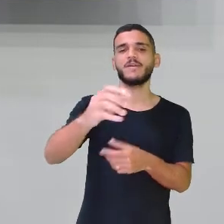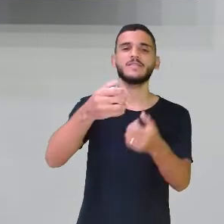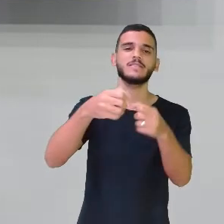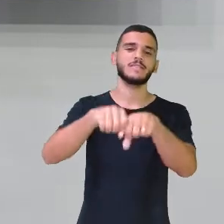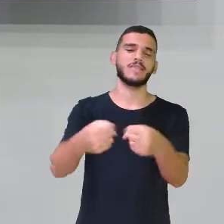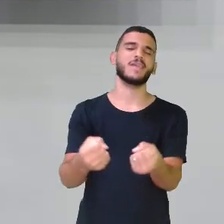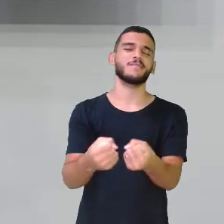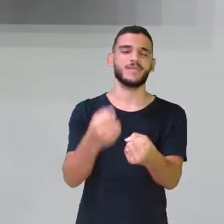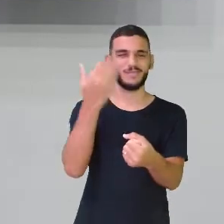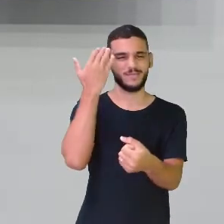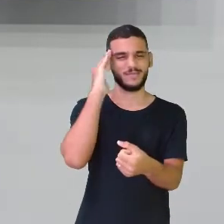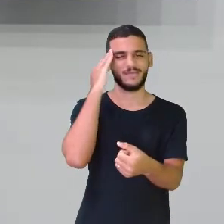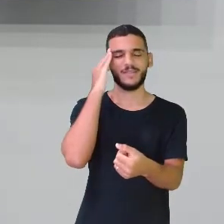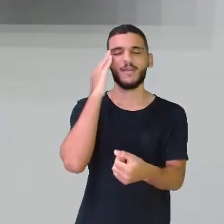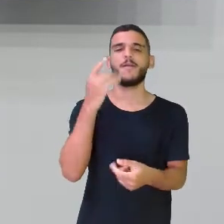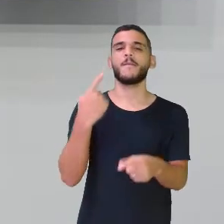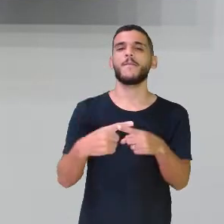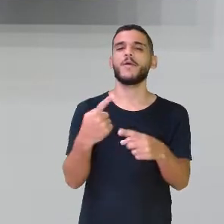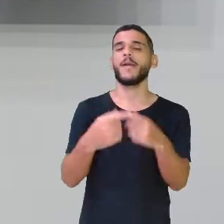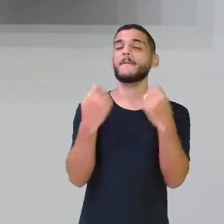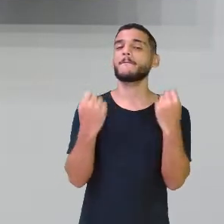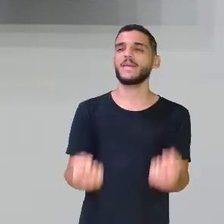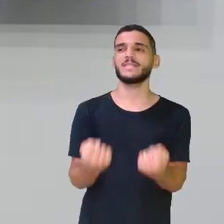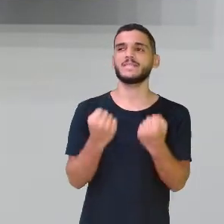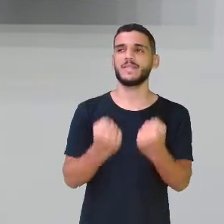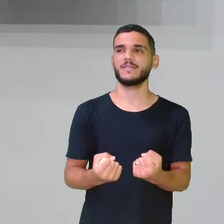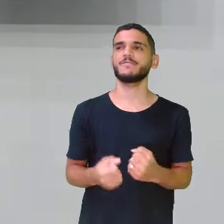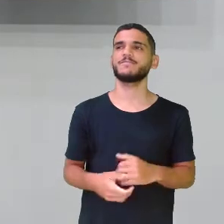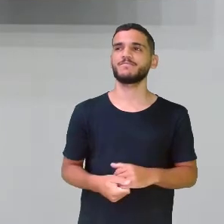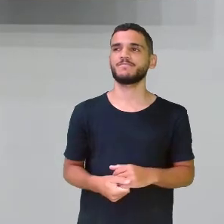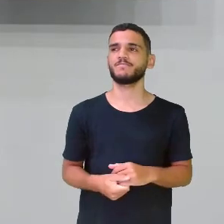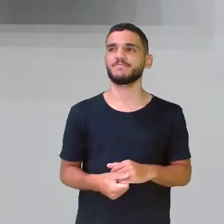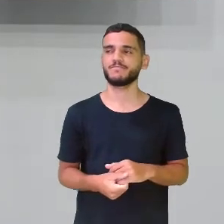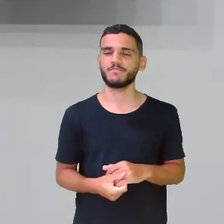fazer diferença nenhuma, beleza? E eu já